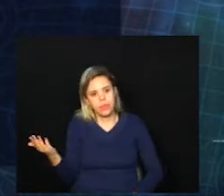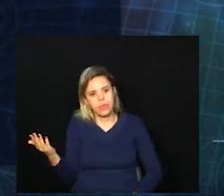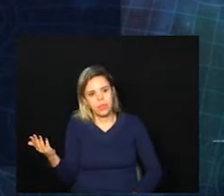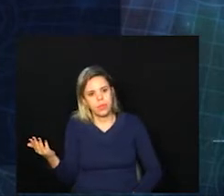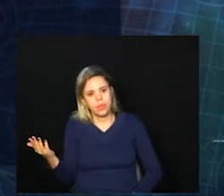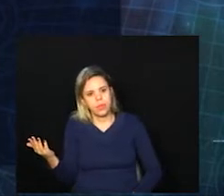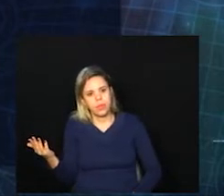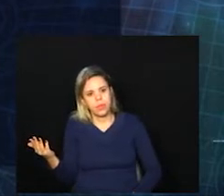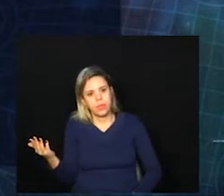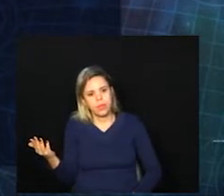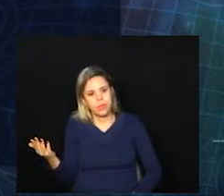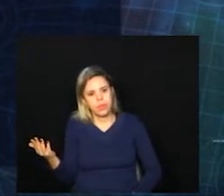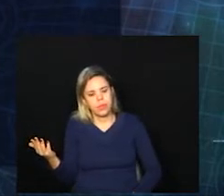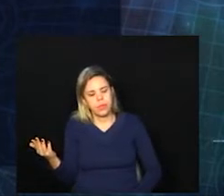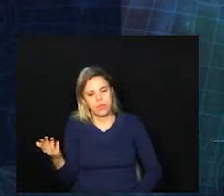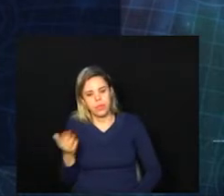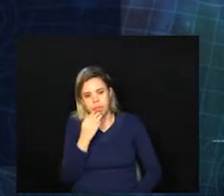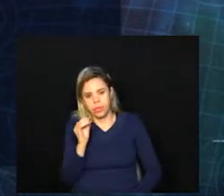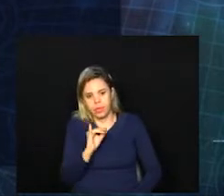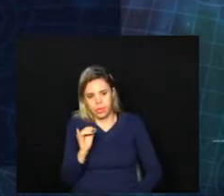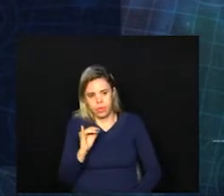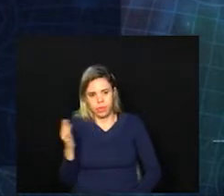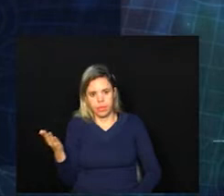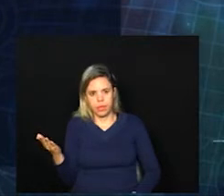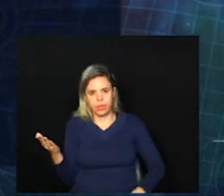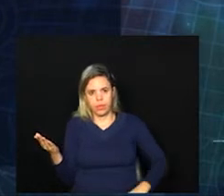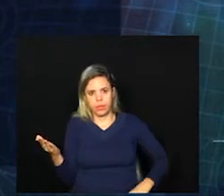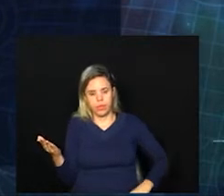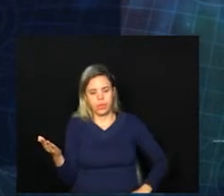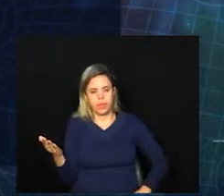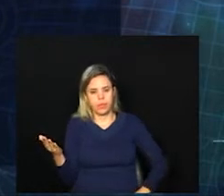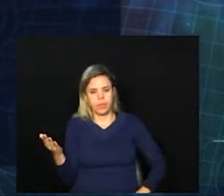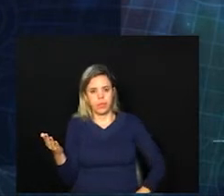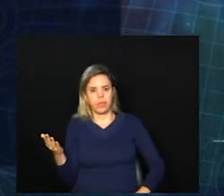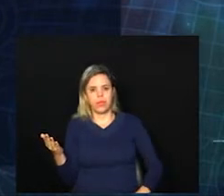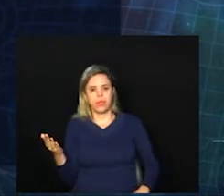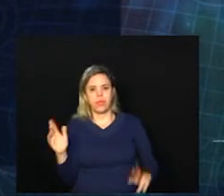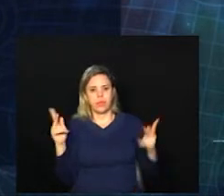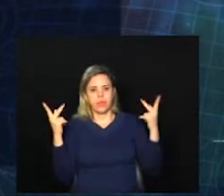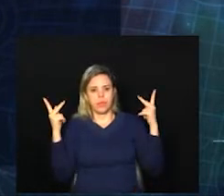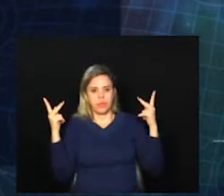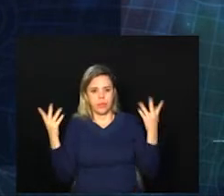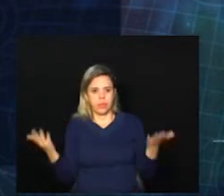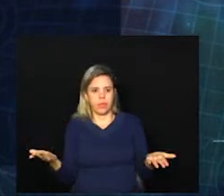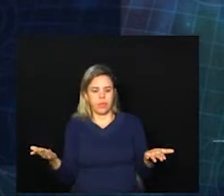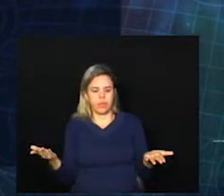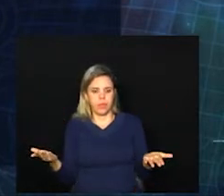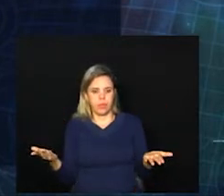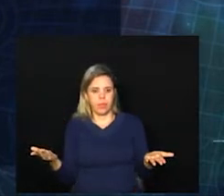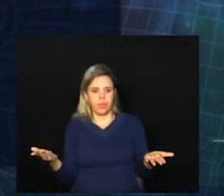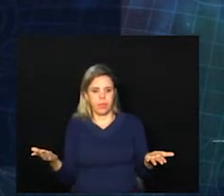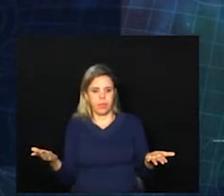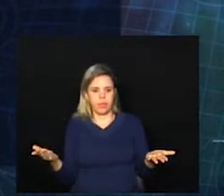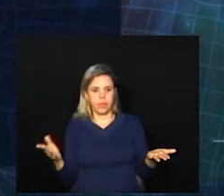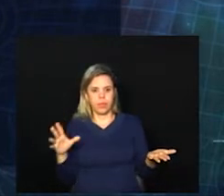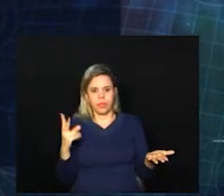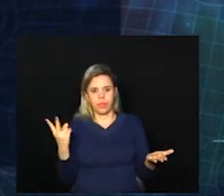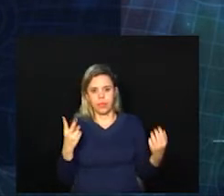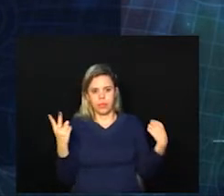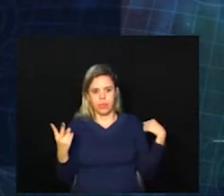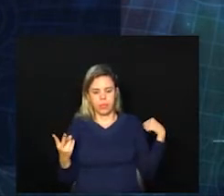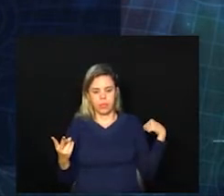Oeste, 790, Indaiatuba, 746, Hortolândia, 688, Valinhos,